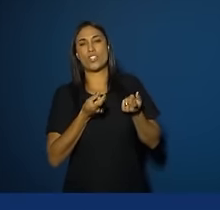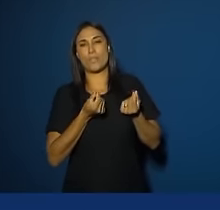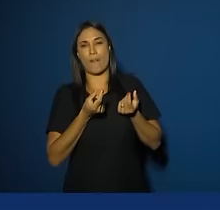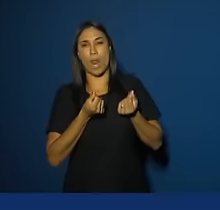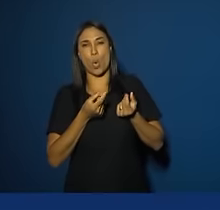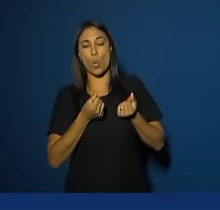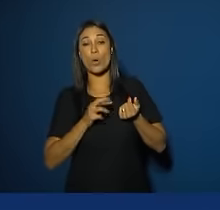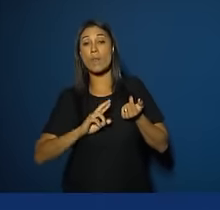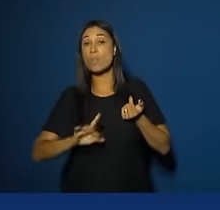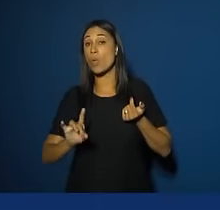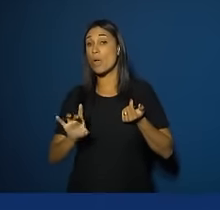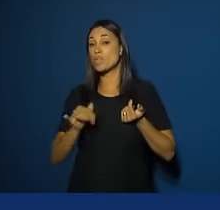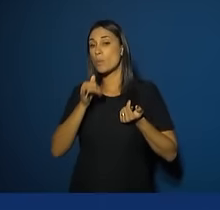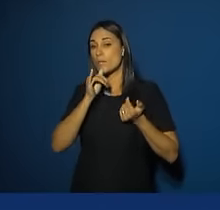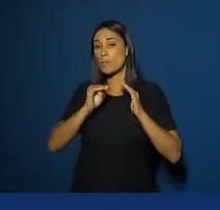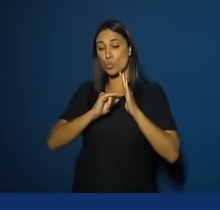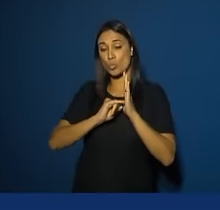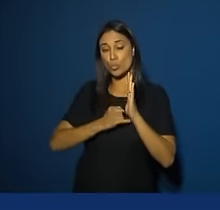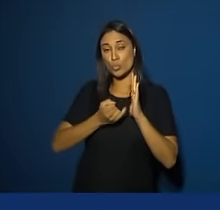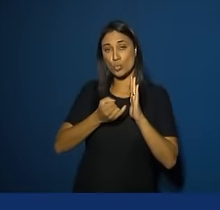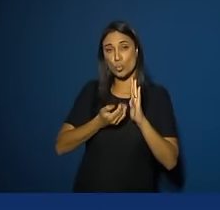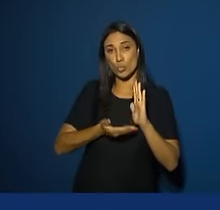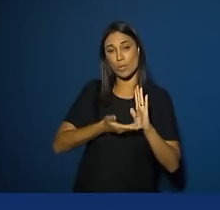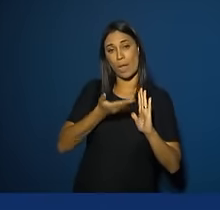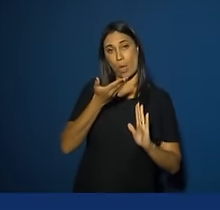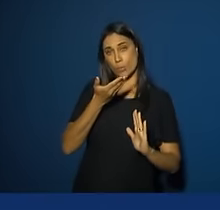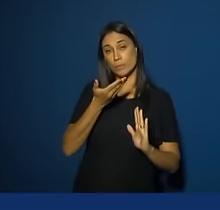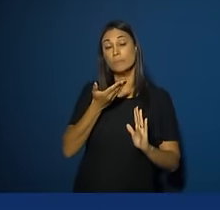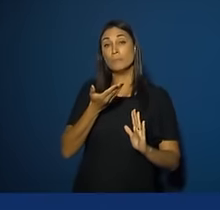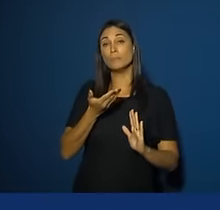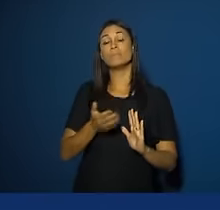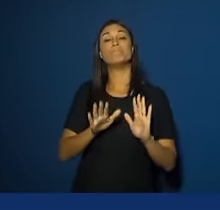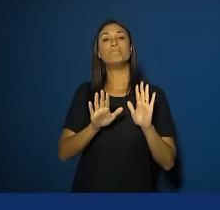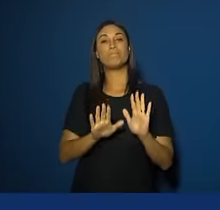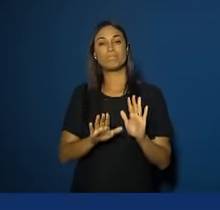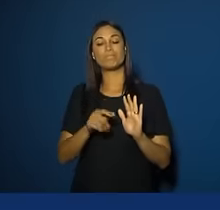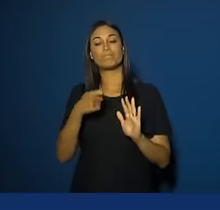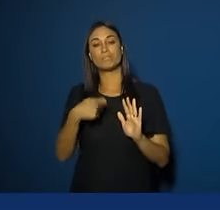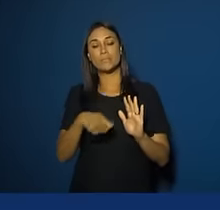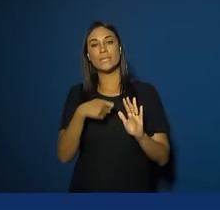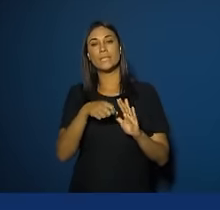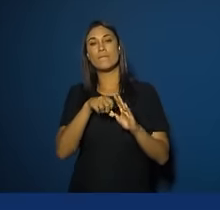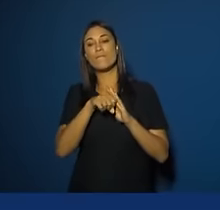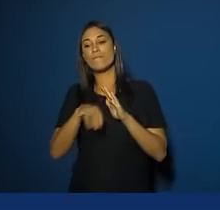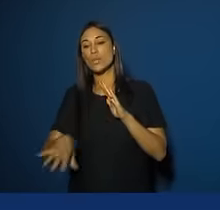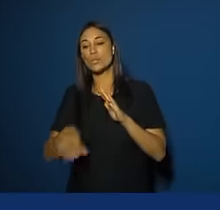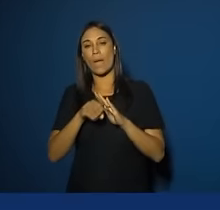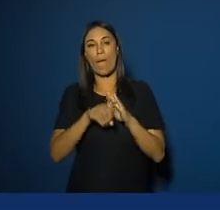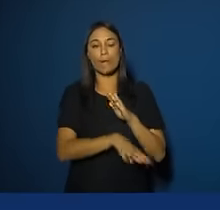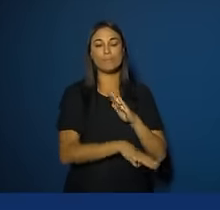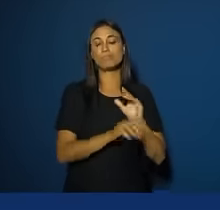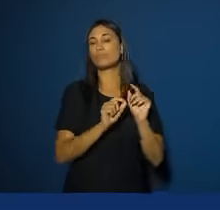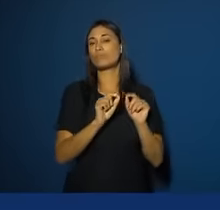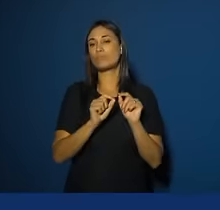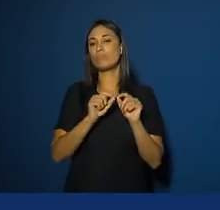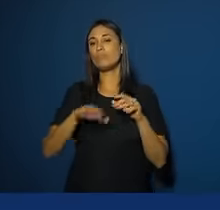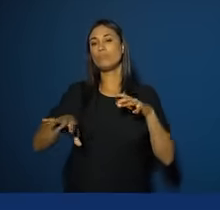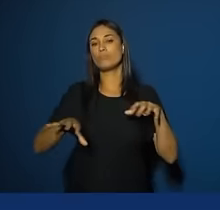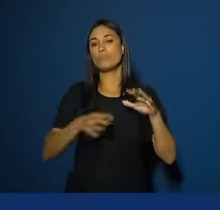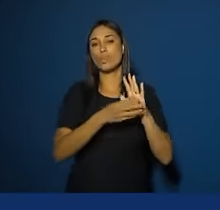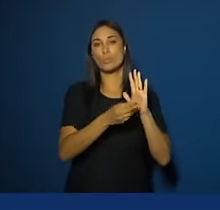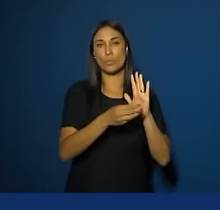precificação, não é simplesmente um juros alto, uma saída da pandemia. Então, isso aqui a gente tem que filtrar muito os modelos ganhadores dos modelos que estão